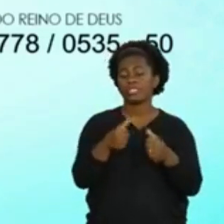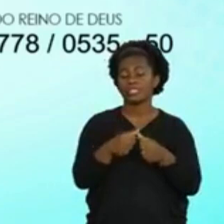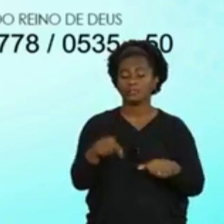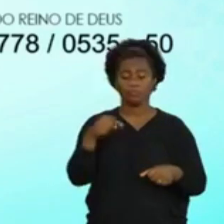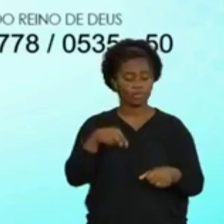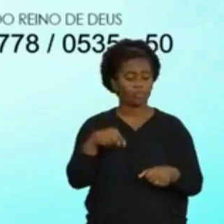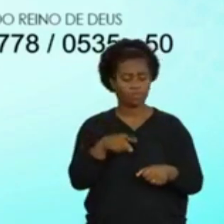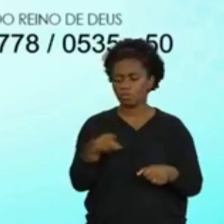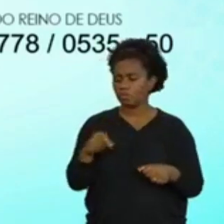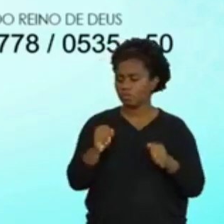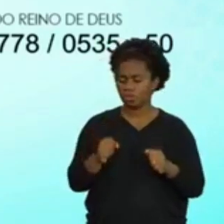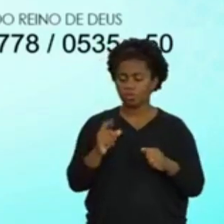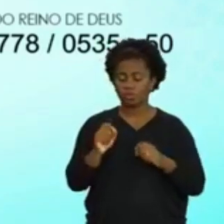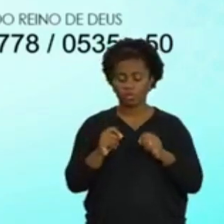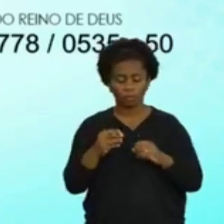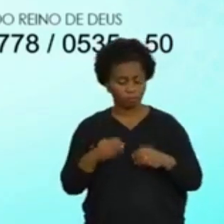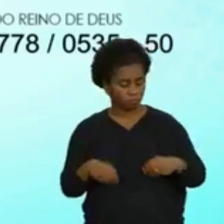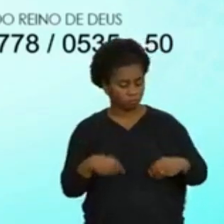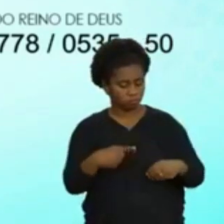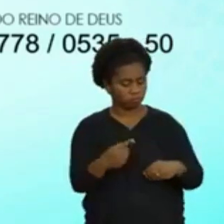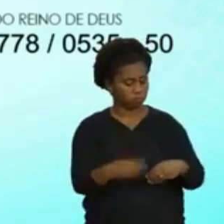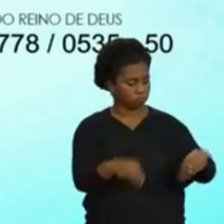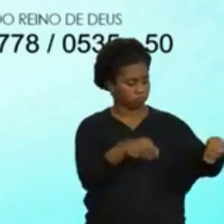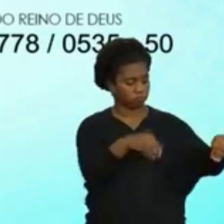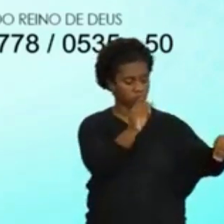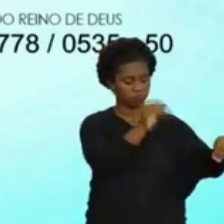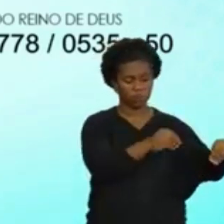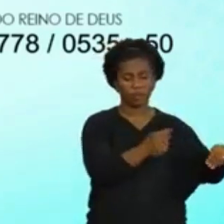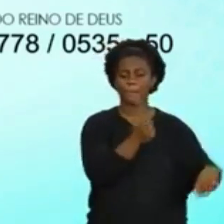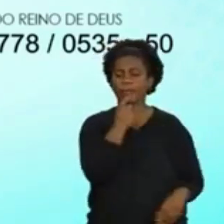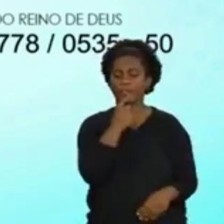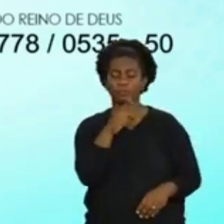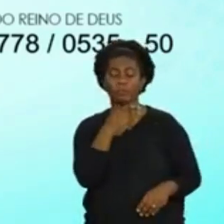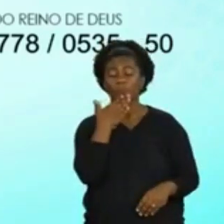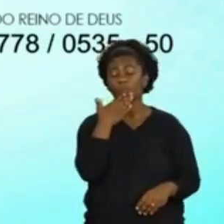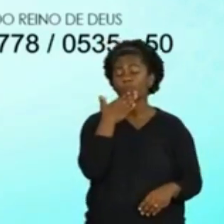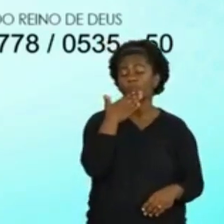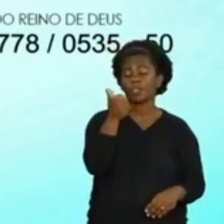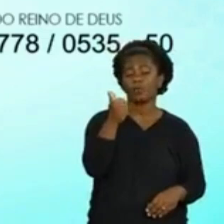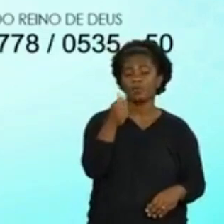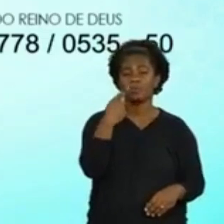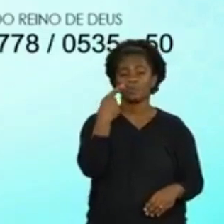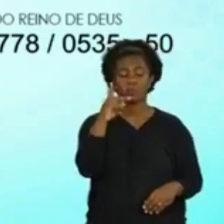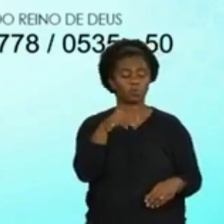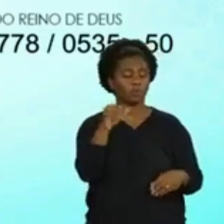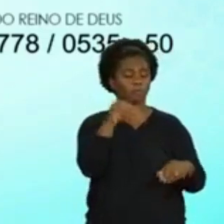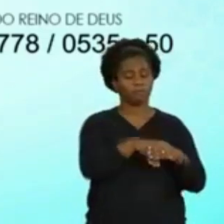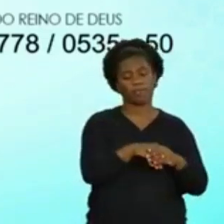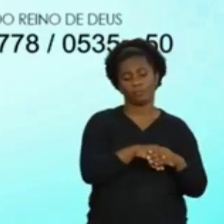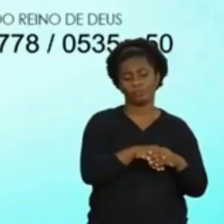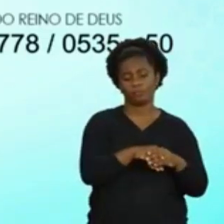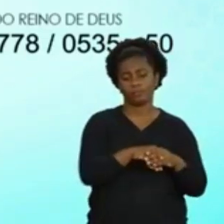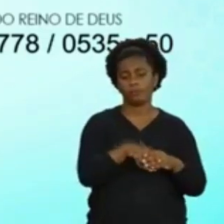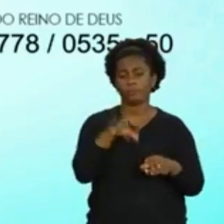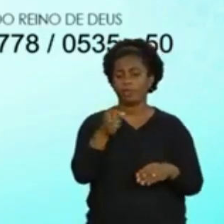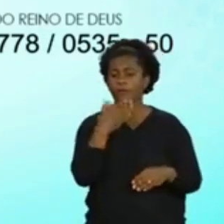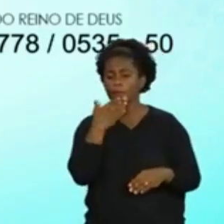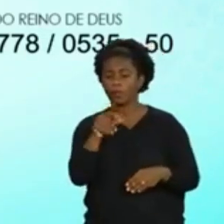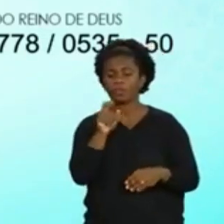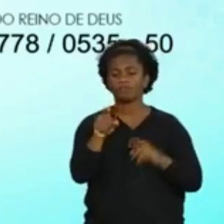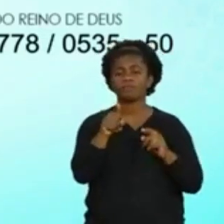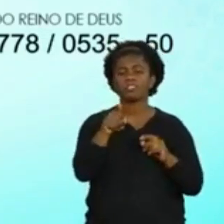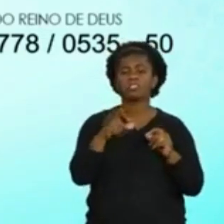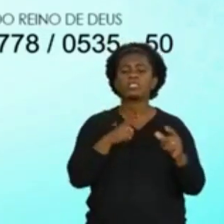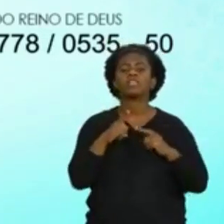aqui, você vai colocar na sacola, mais perto de você, o seu melhor. Você vai colocar a sua oferta. Você vai pegar o melhor que você tem, o